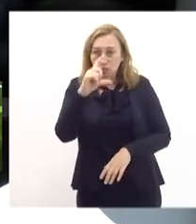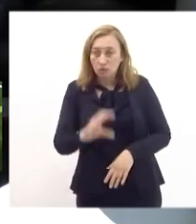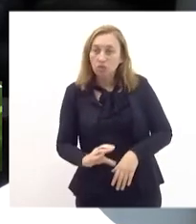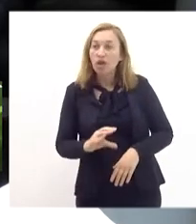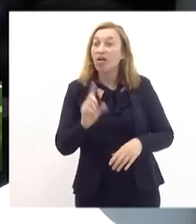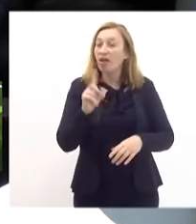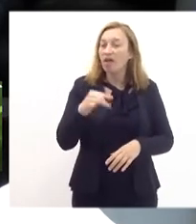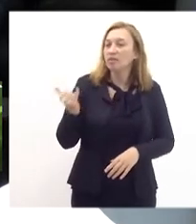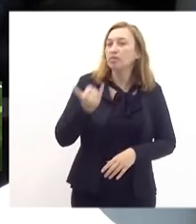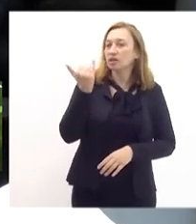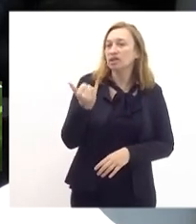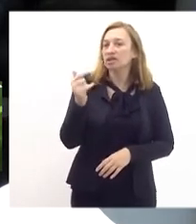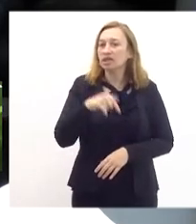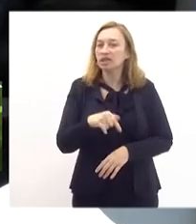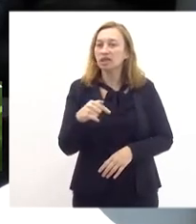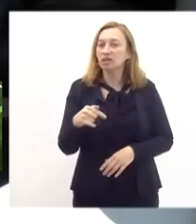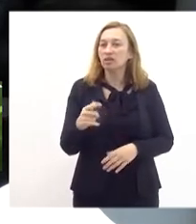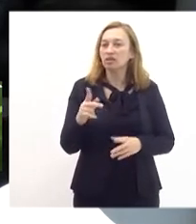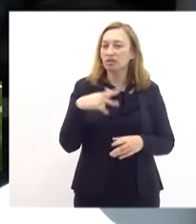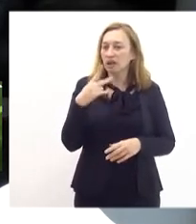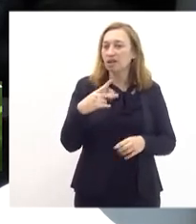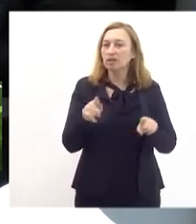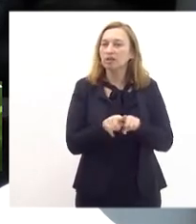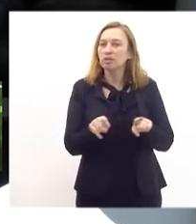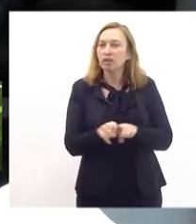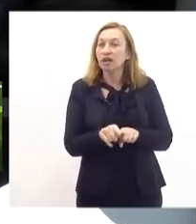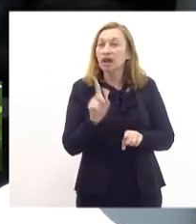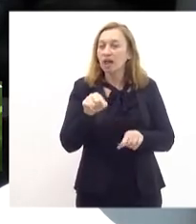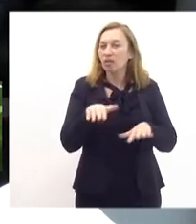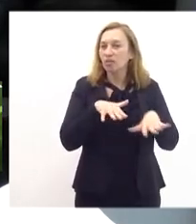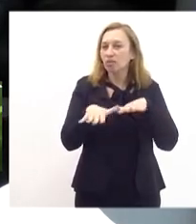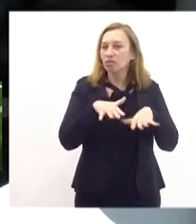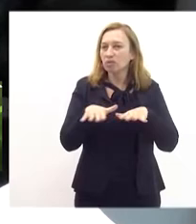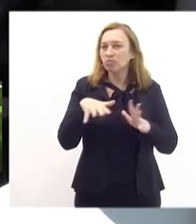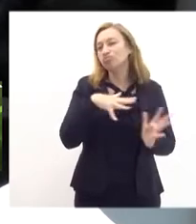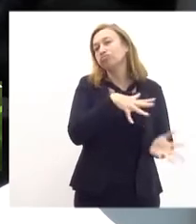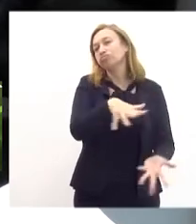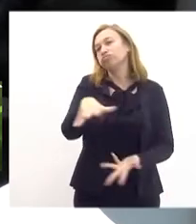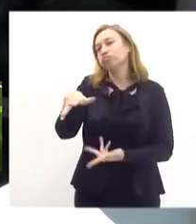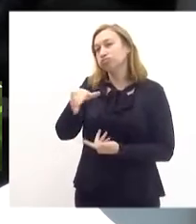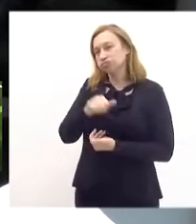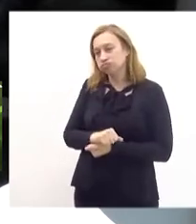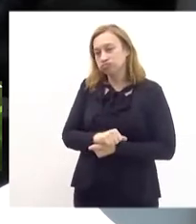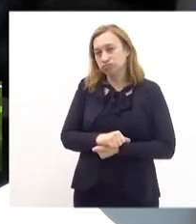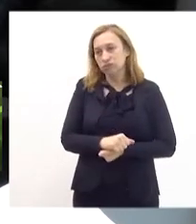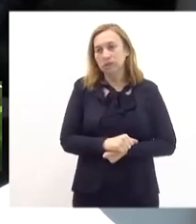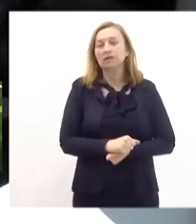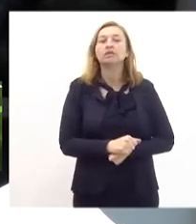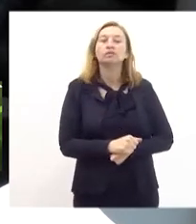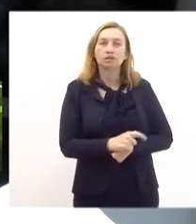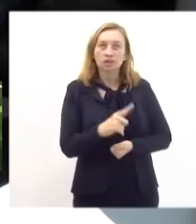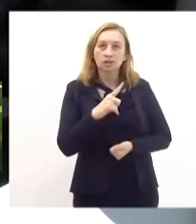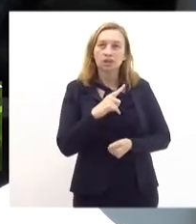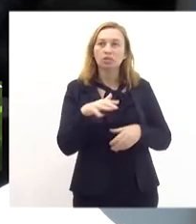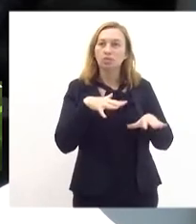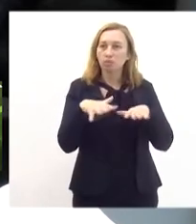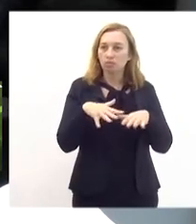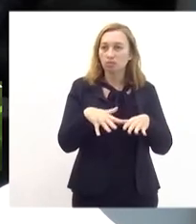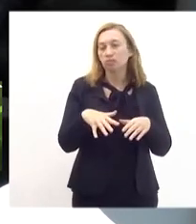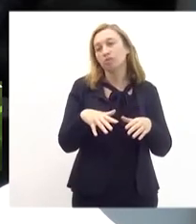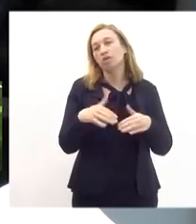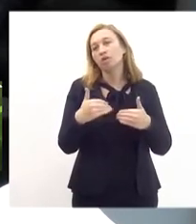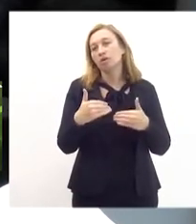importante aqui nós fazermos um parênteses para dizer que é um movimento mundial. há uma repercussão no Brasil, um país